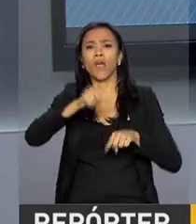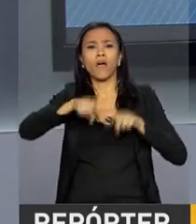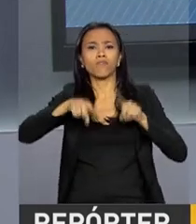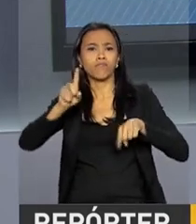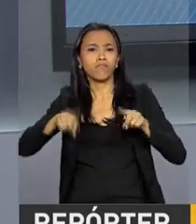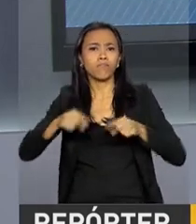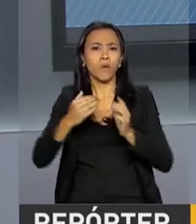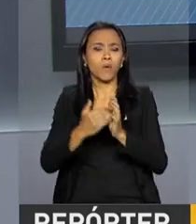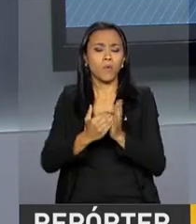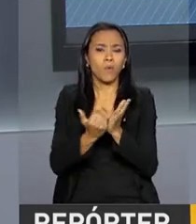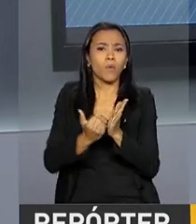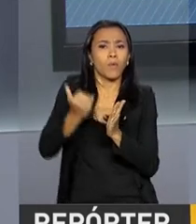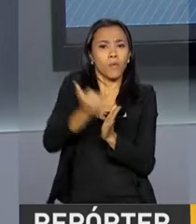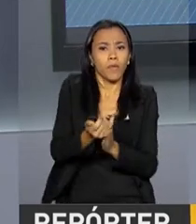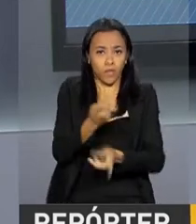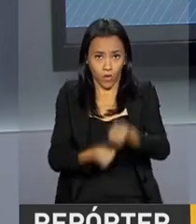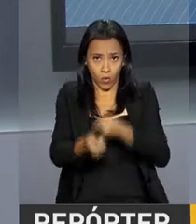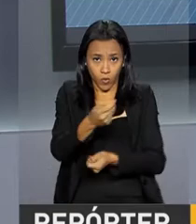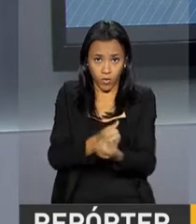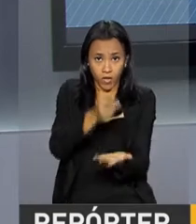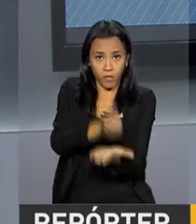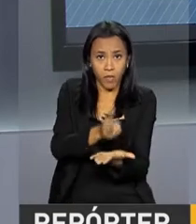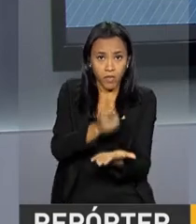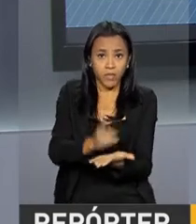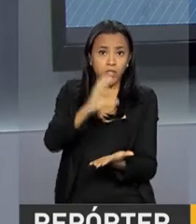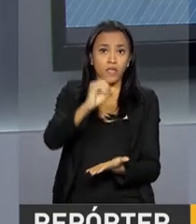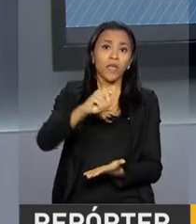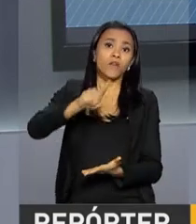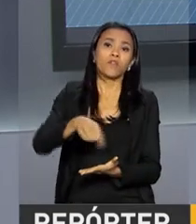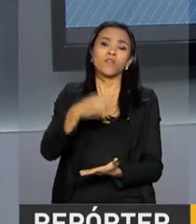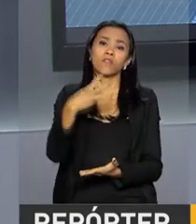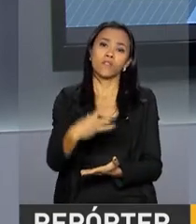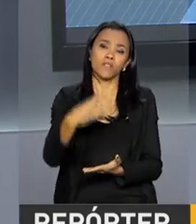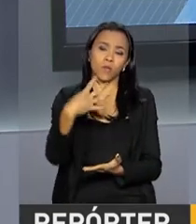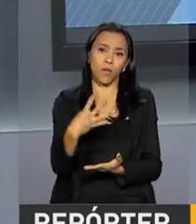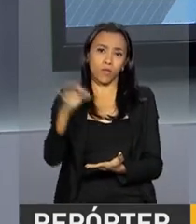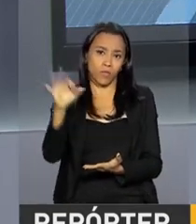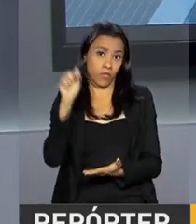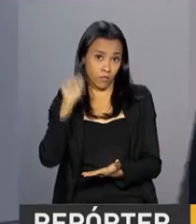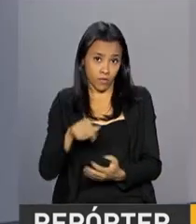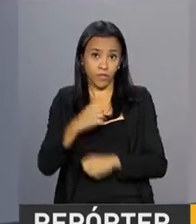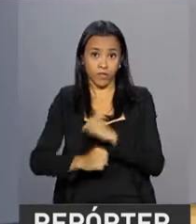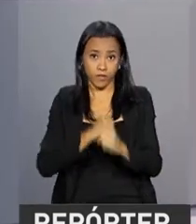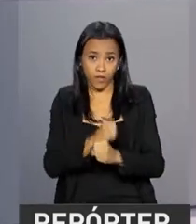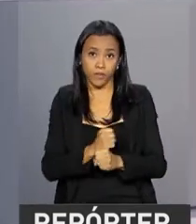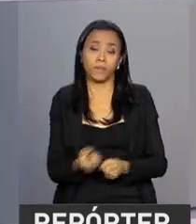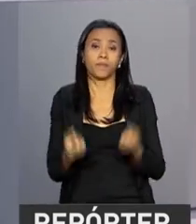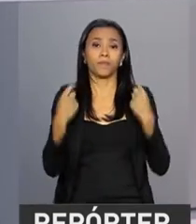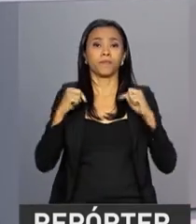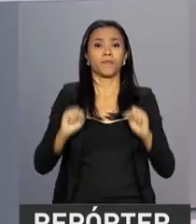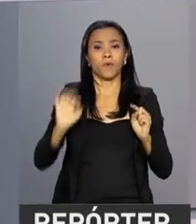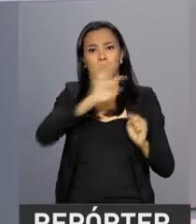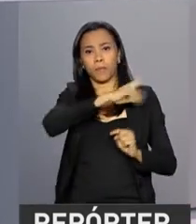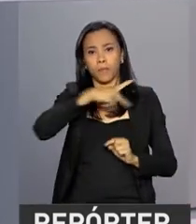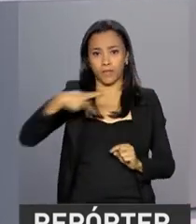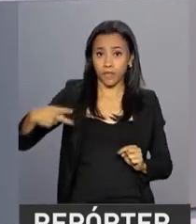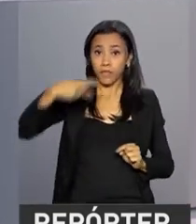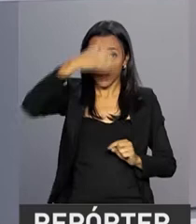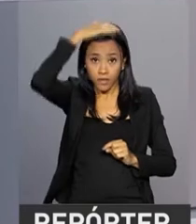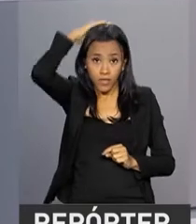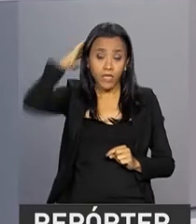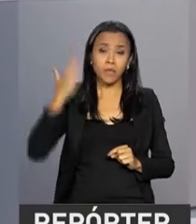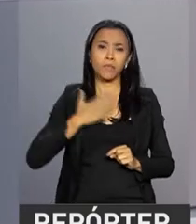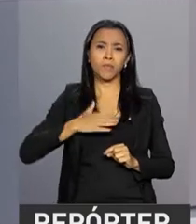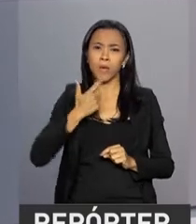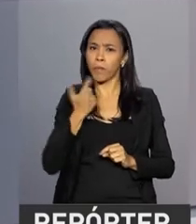da economia que permanecem 0,34 por cento neste ano o presidente michel temer recebeu agora há